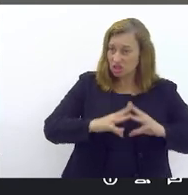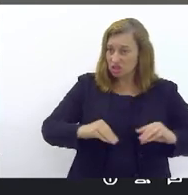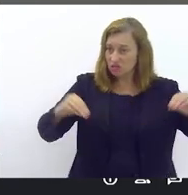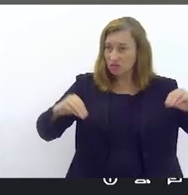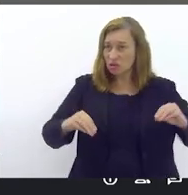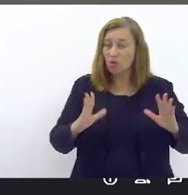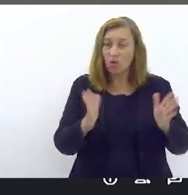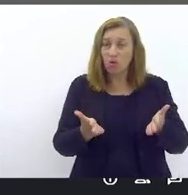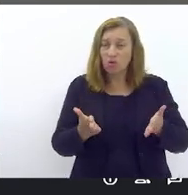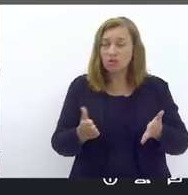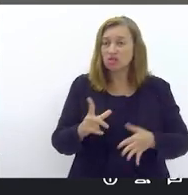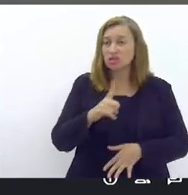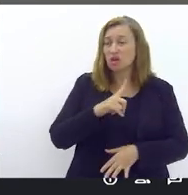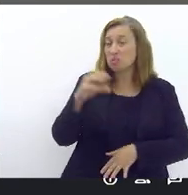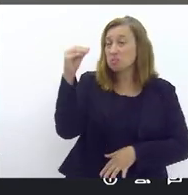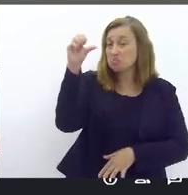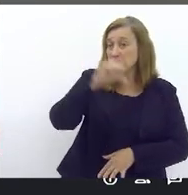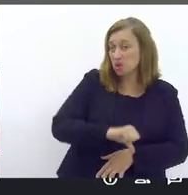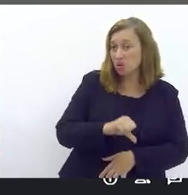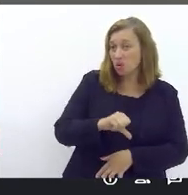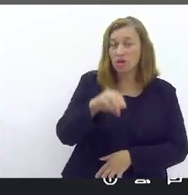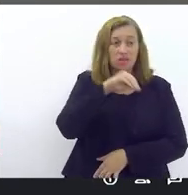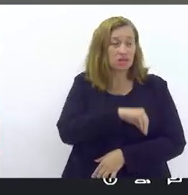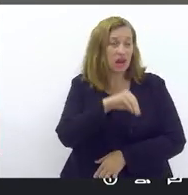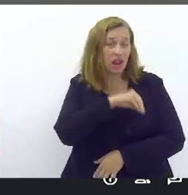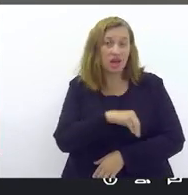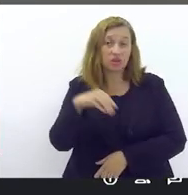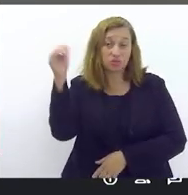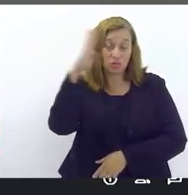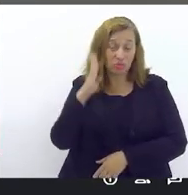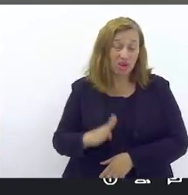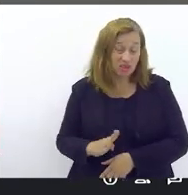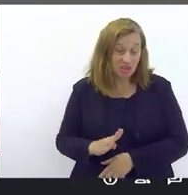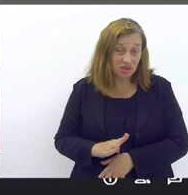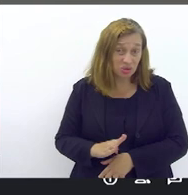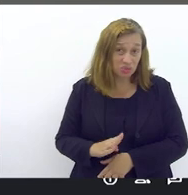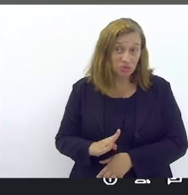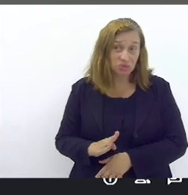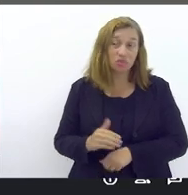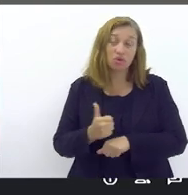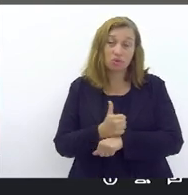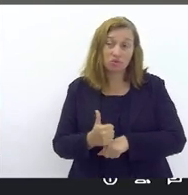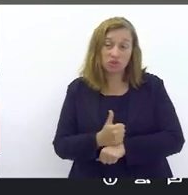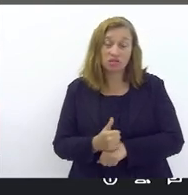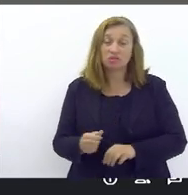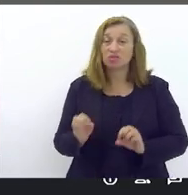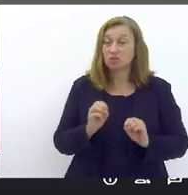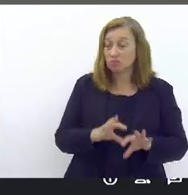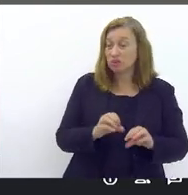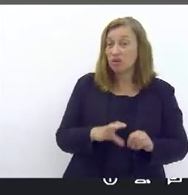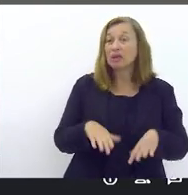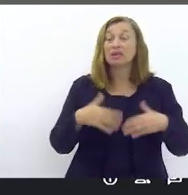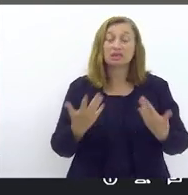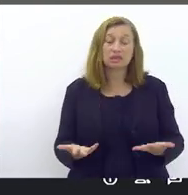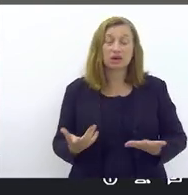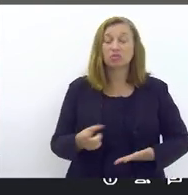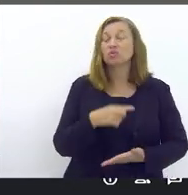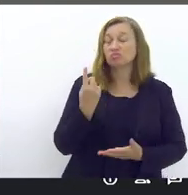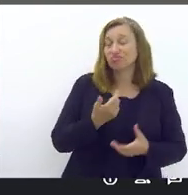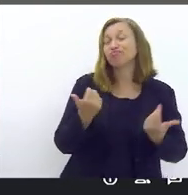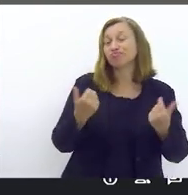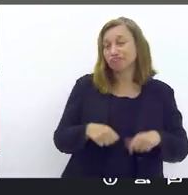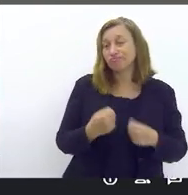hoje temos o maior salário do Brasil, nós profissionais da educação. Então, nós